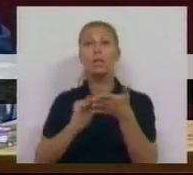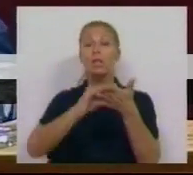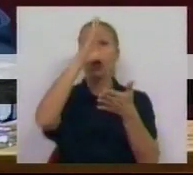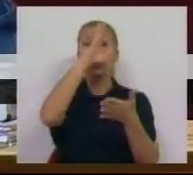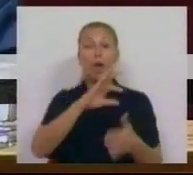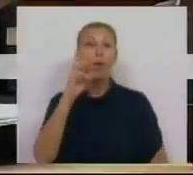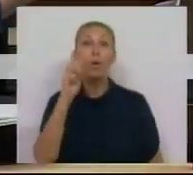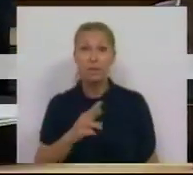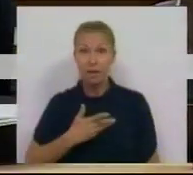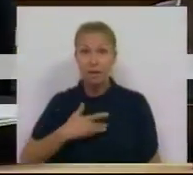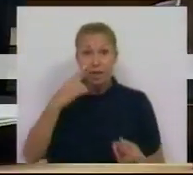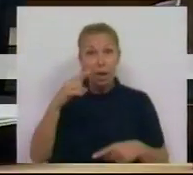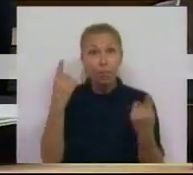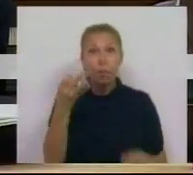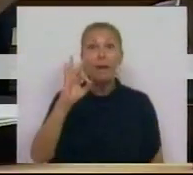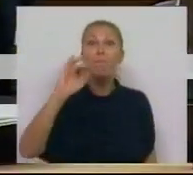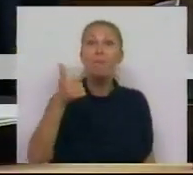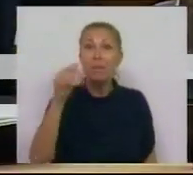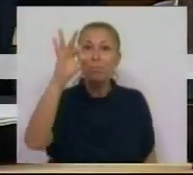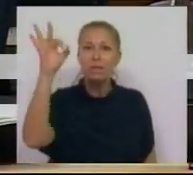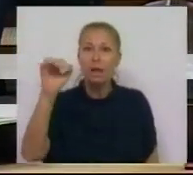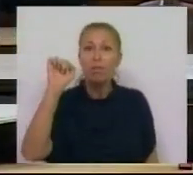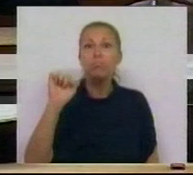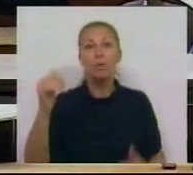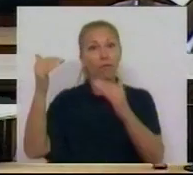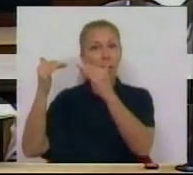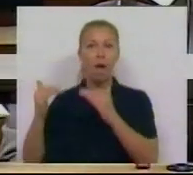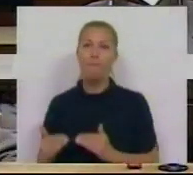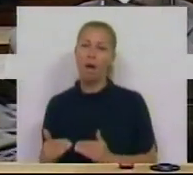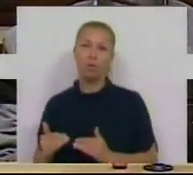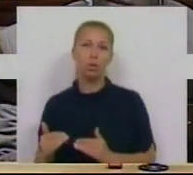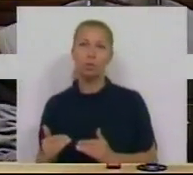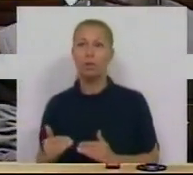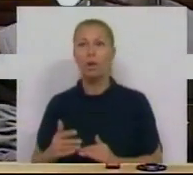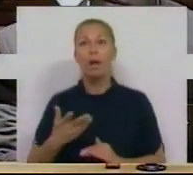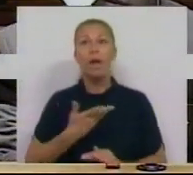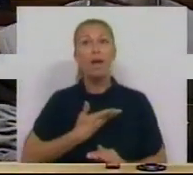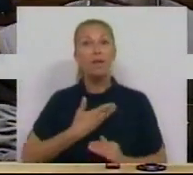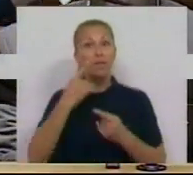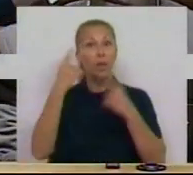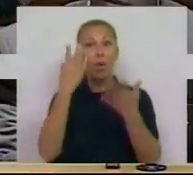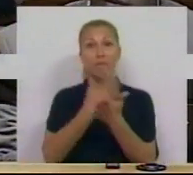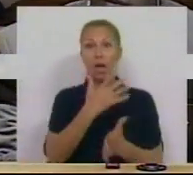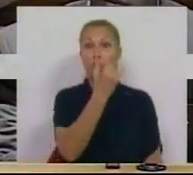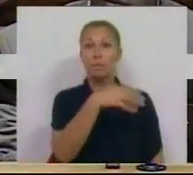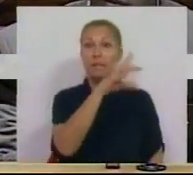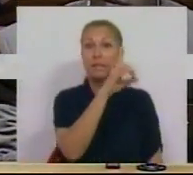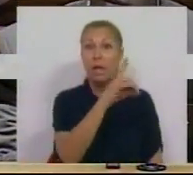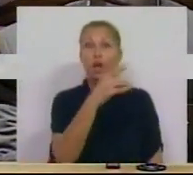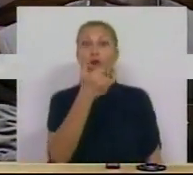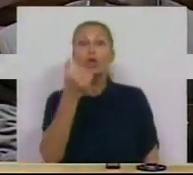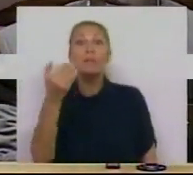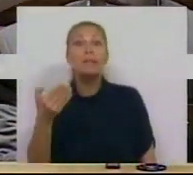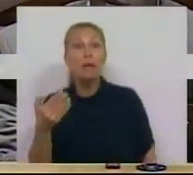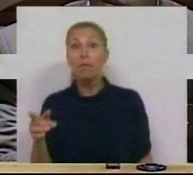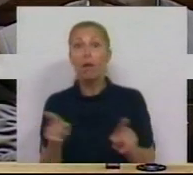em percentagem do PIB foi abaixo da dívida pública alemã em percentagem do PIB até 2006 e em 2007 estava